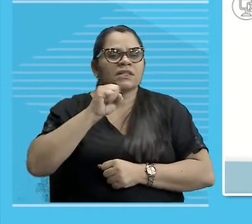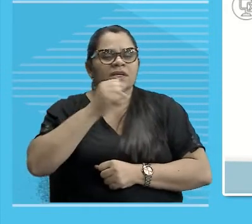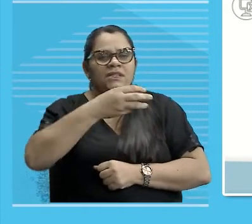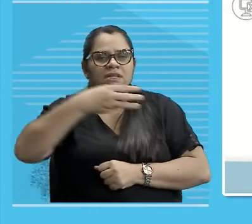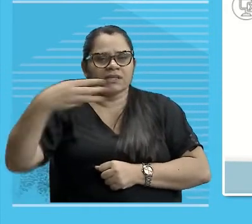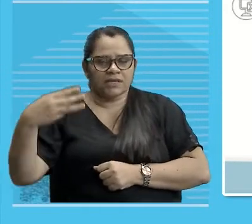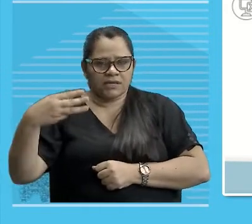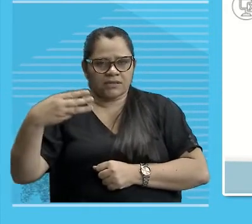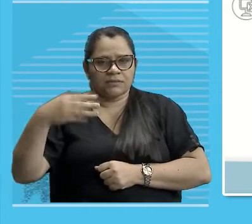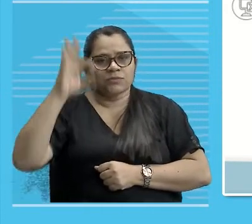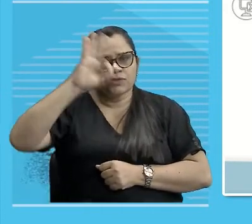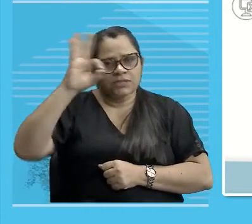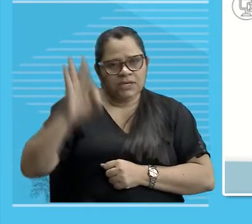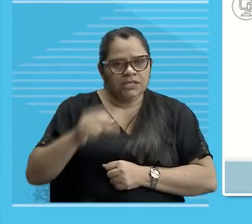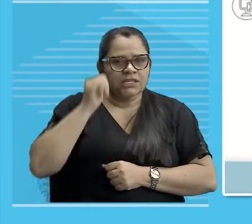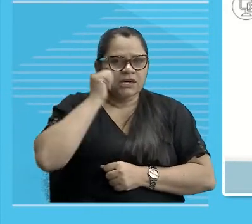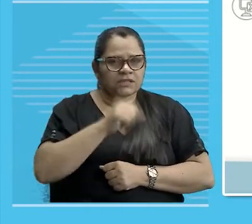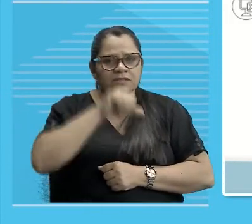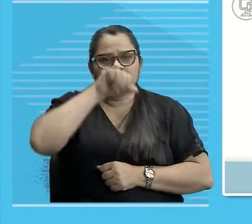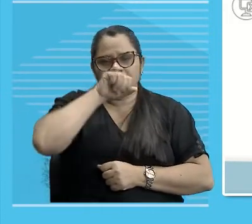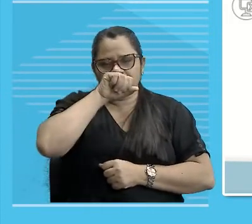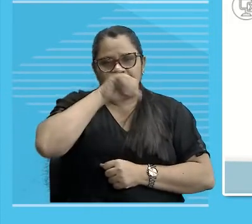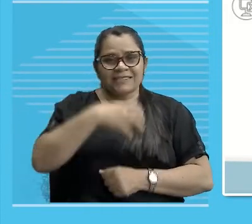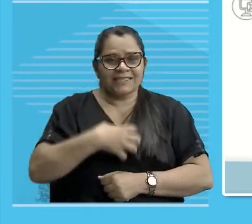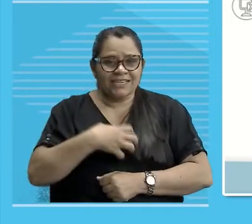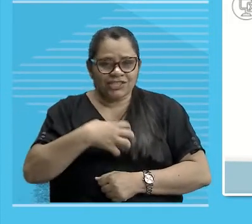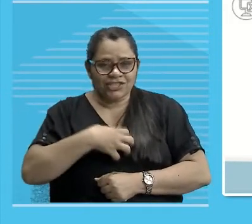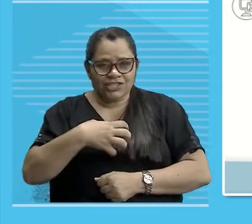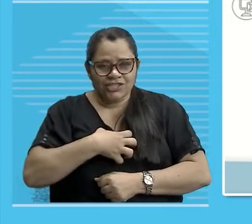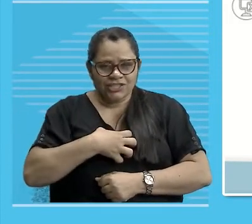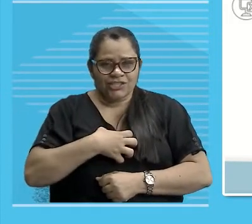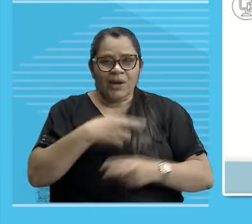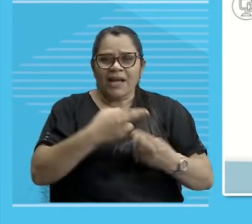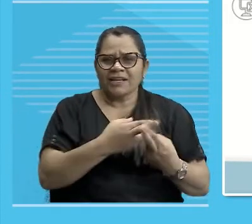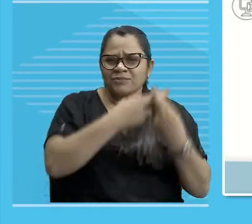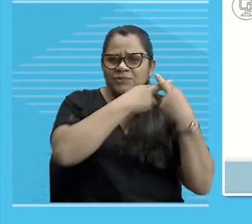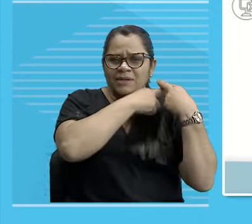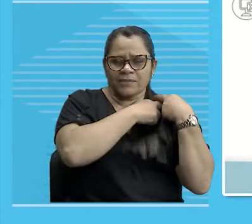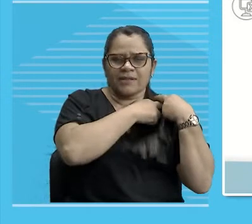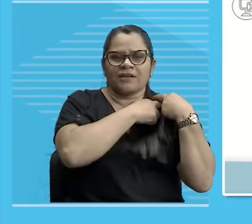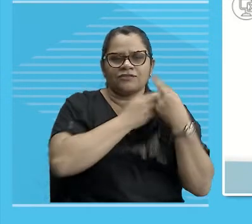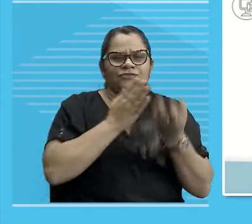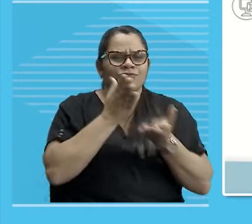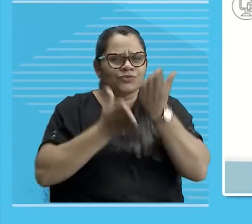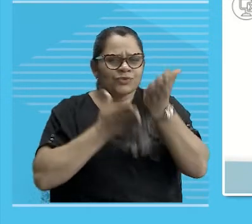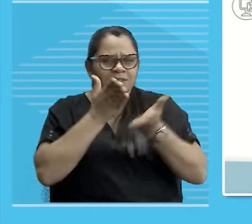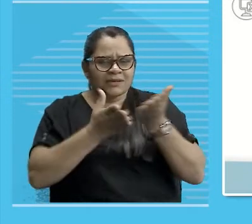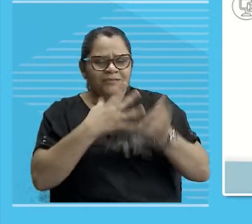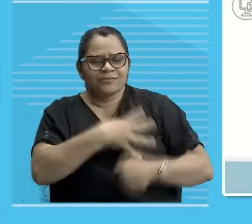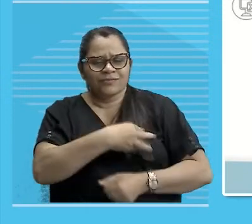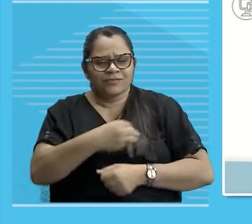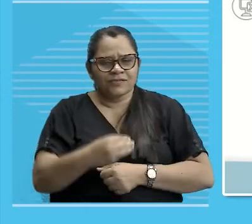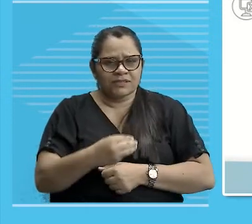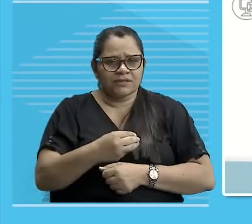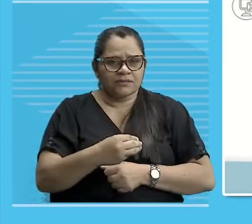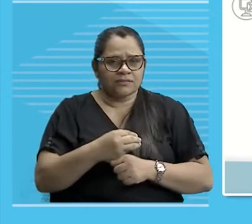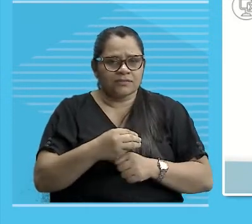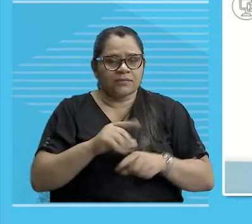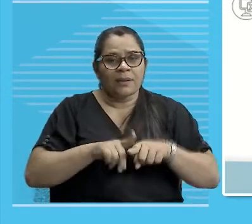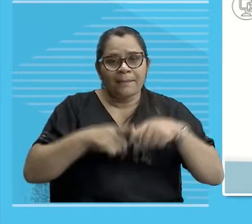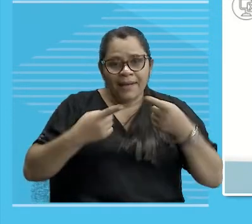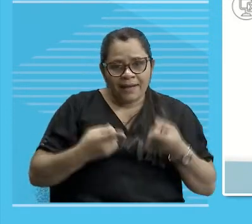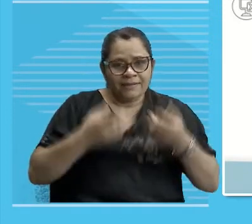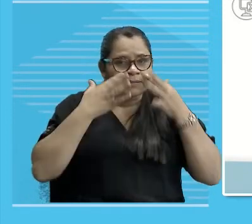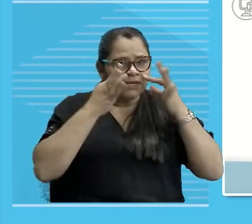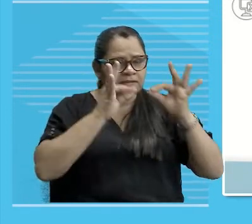83% delas sentiram maior sobrecarga em cuidar dos filhos. Mas aqui eu quero fazer uma